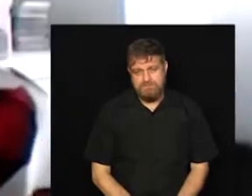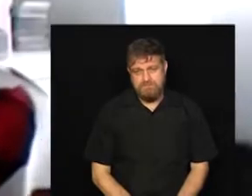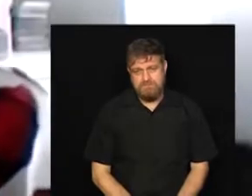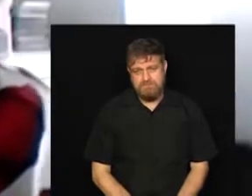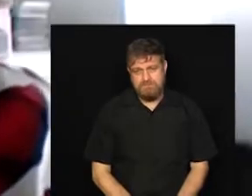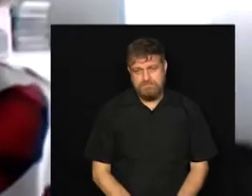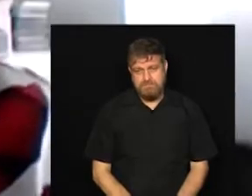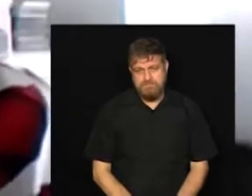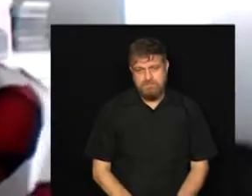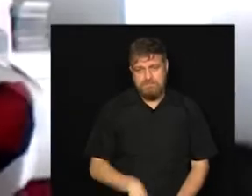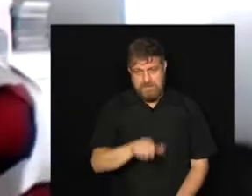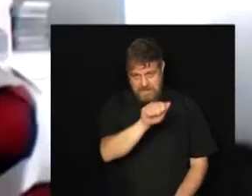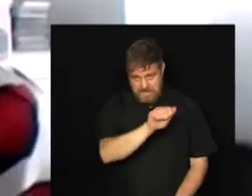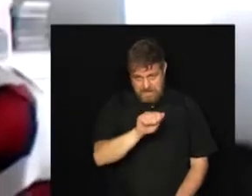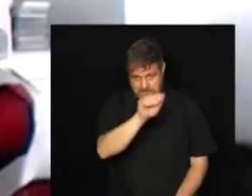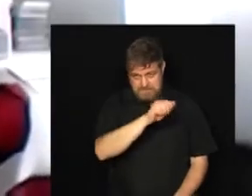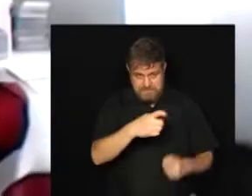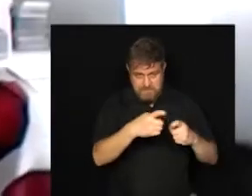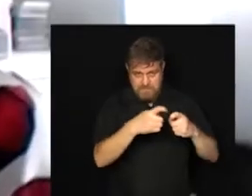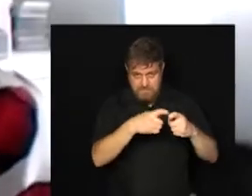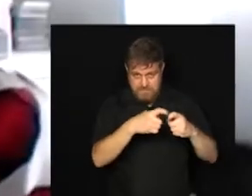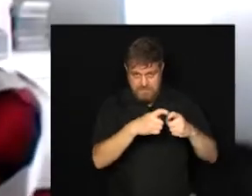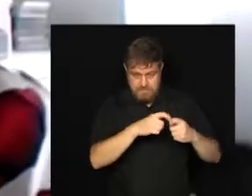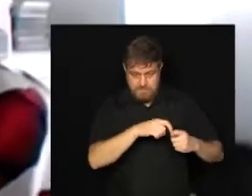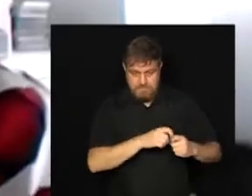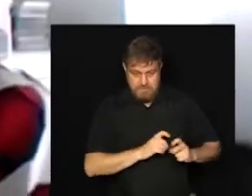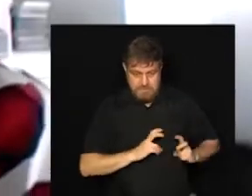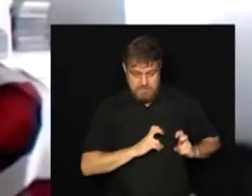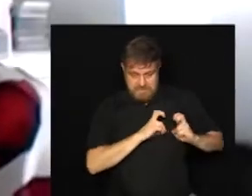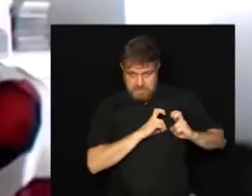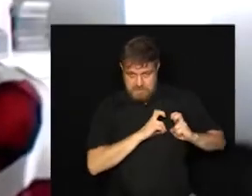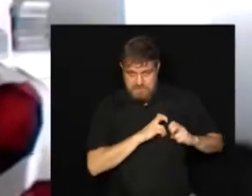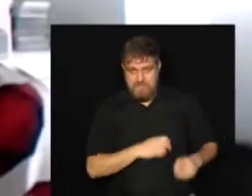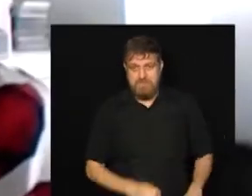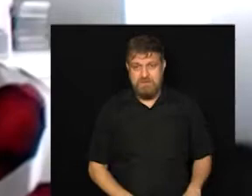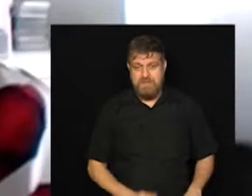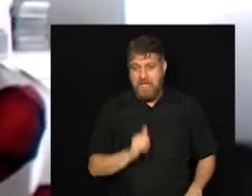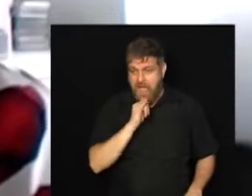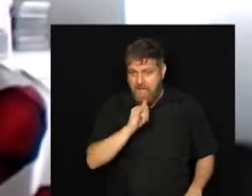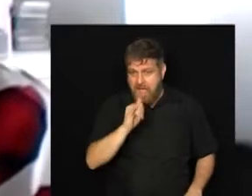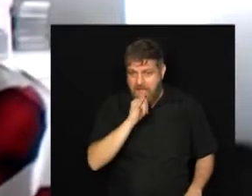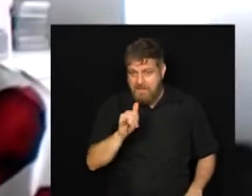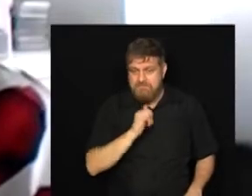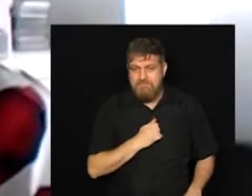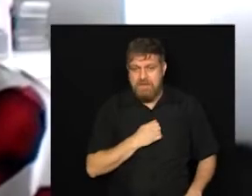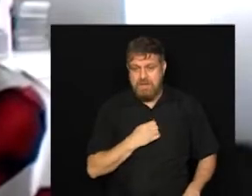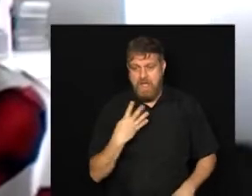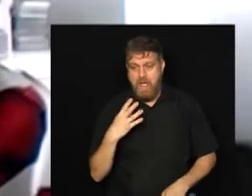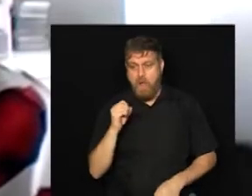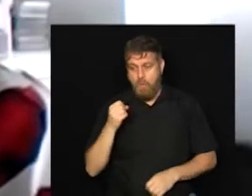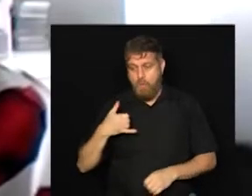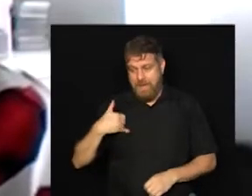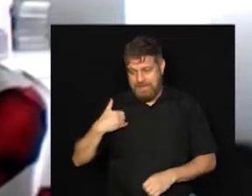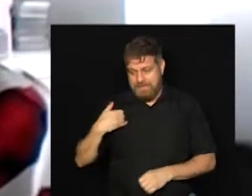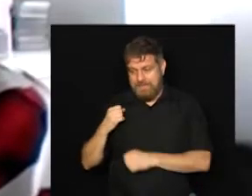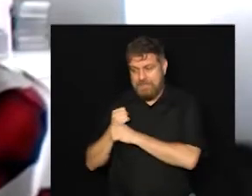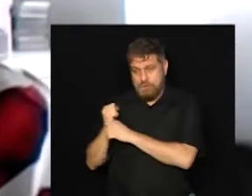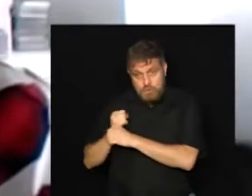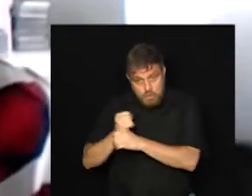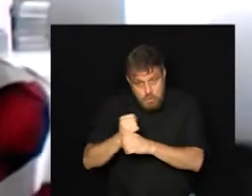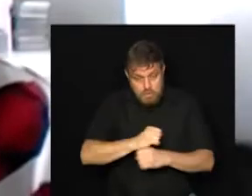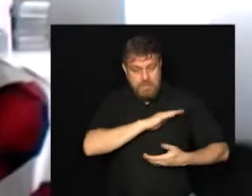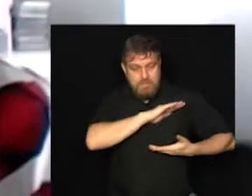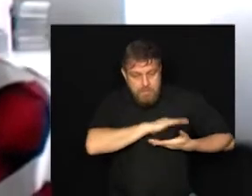A Sociedade de Mastologia prevê que se faça a mamografia a partir de 40 anos de